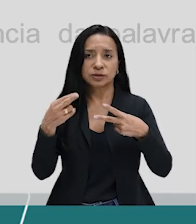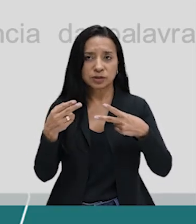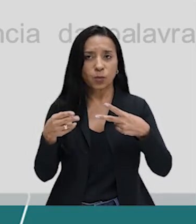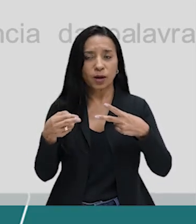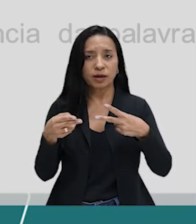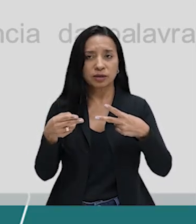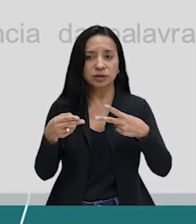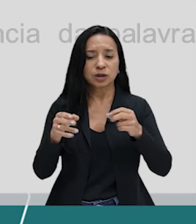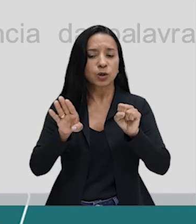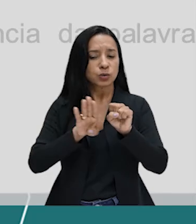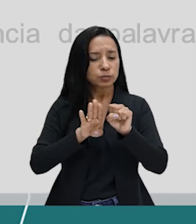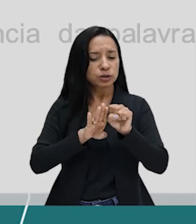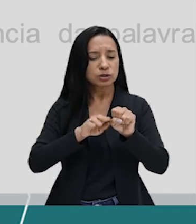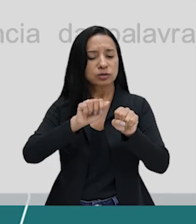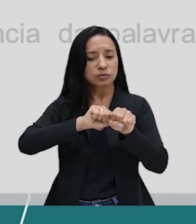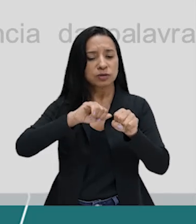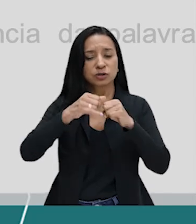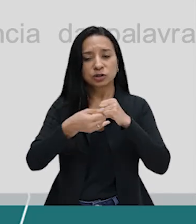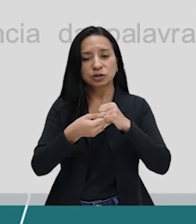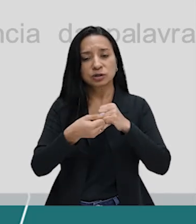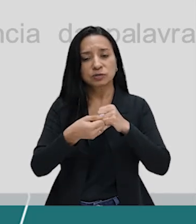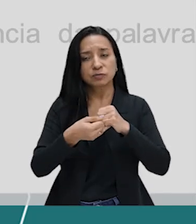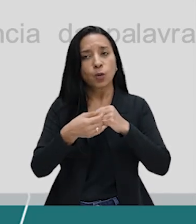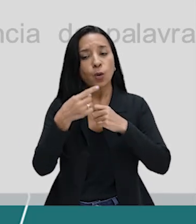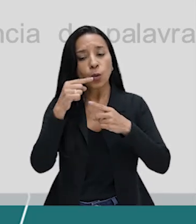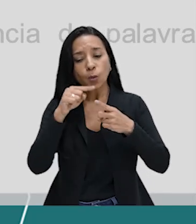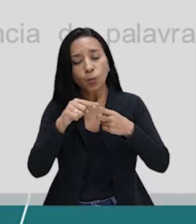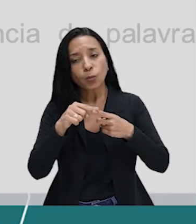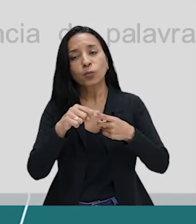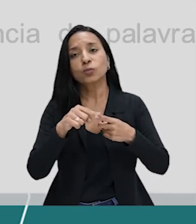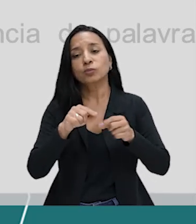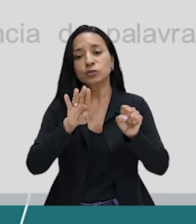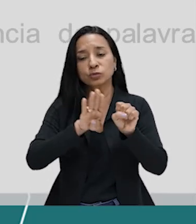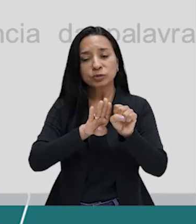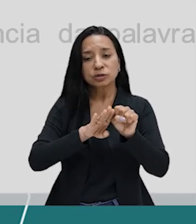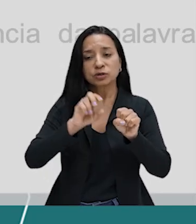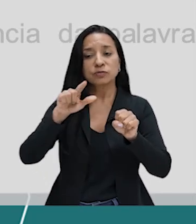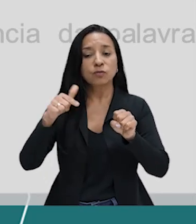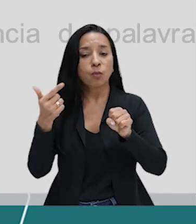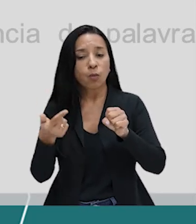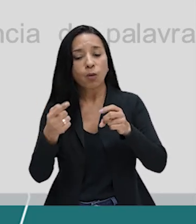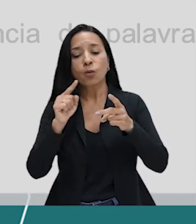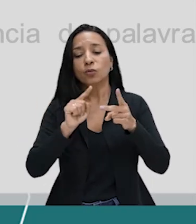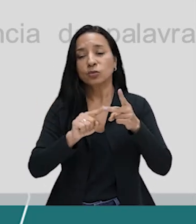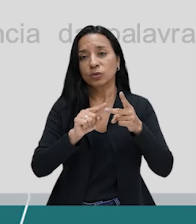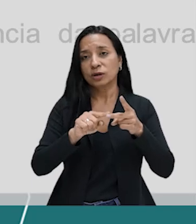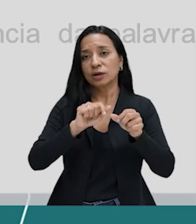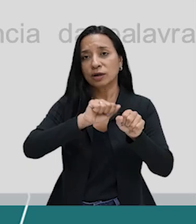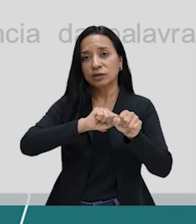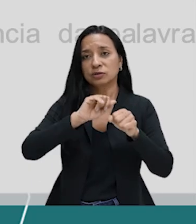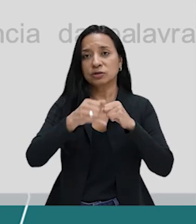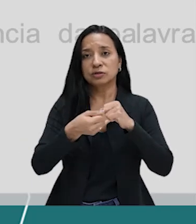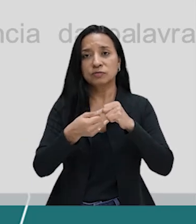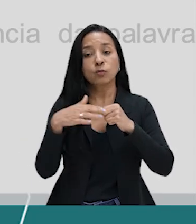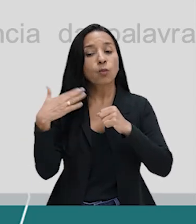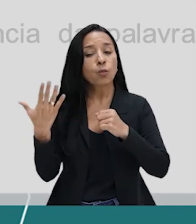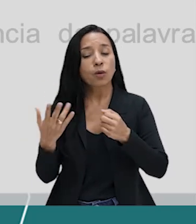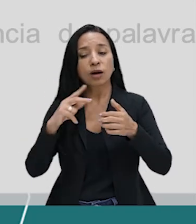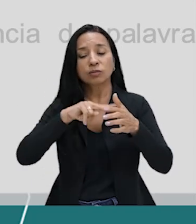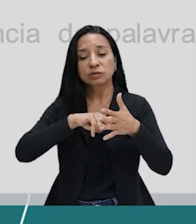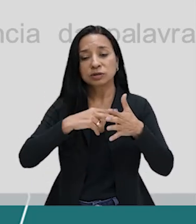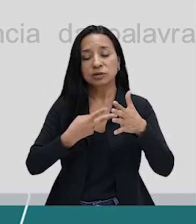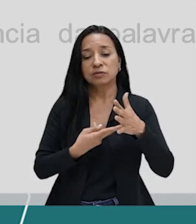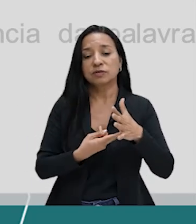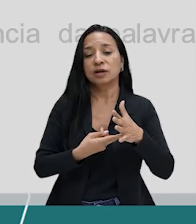substantivos? Será que os dois são adjetivos? Ou um é substantivo e o outro é adjetivo, né? Então, qual é o significado